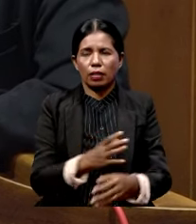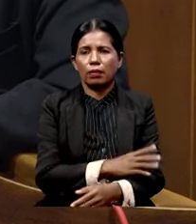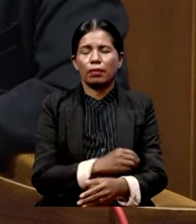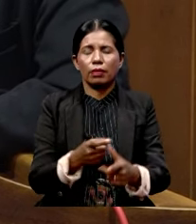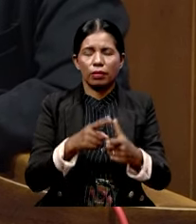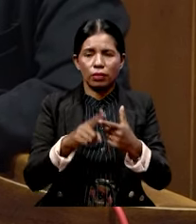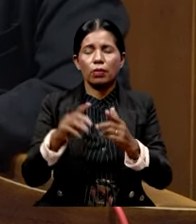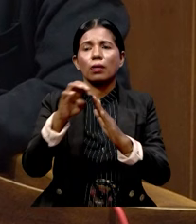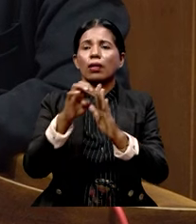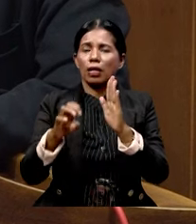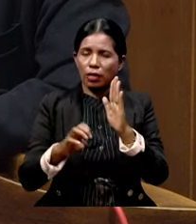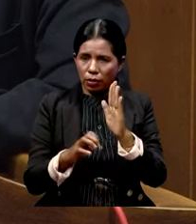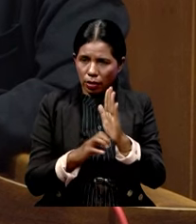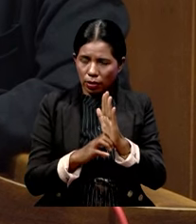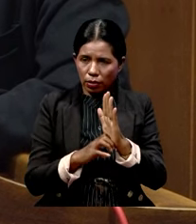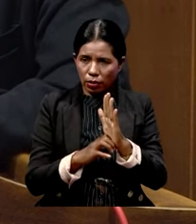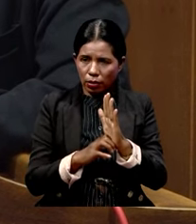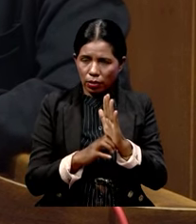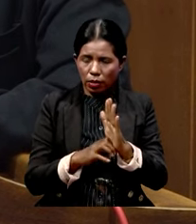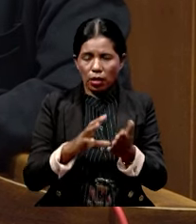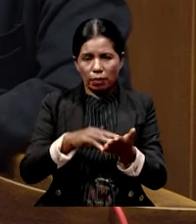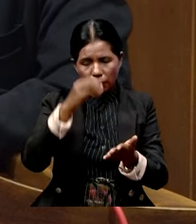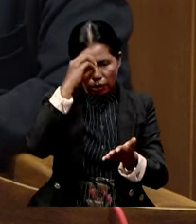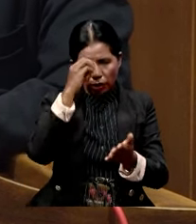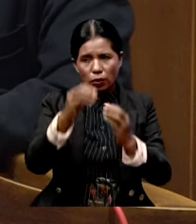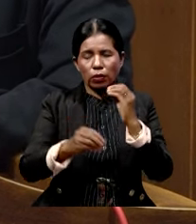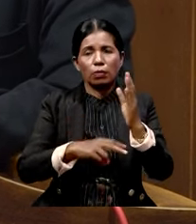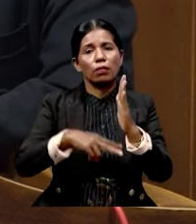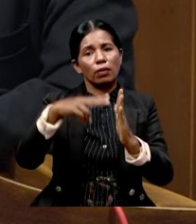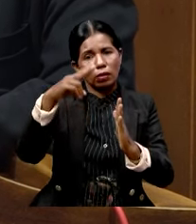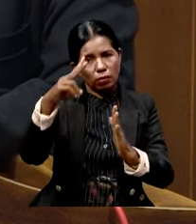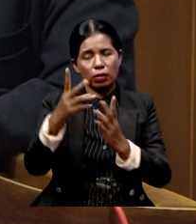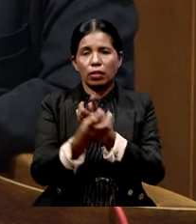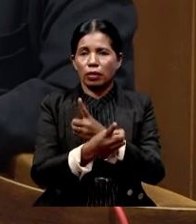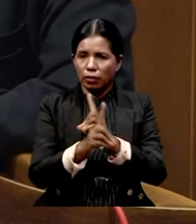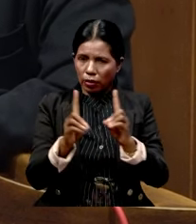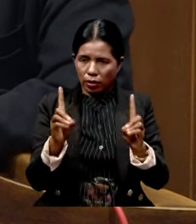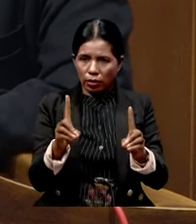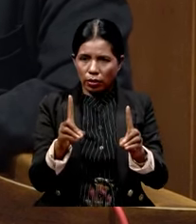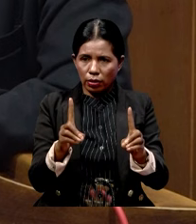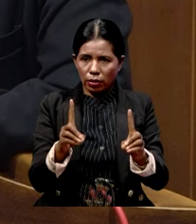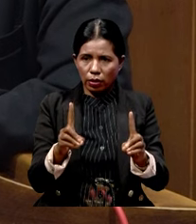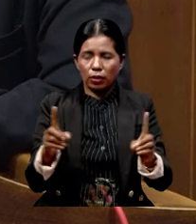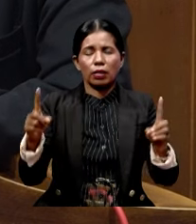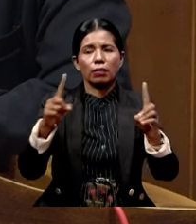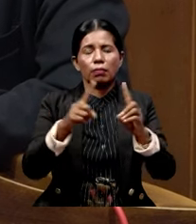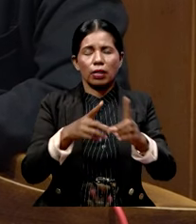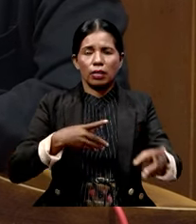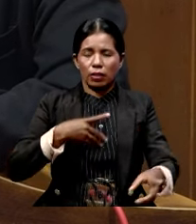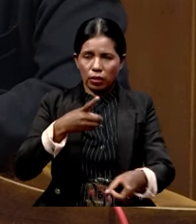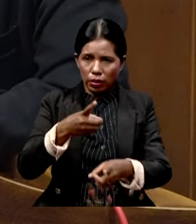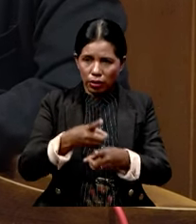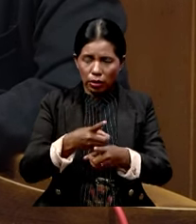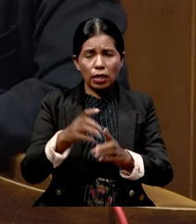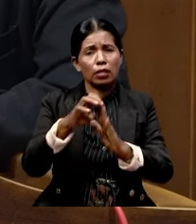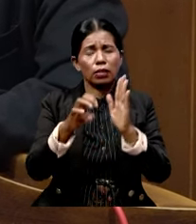Estado cujos valores democráticos, de Estado de Direito, os